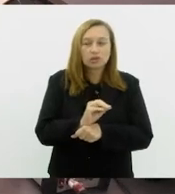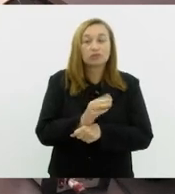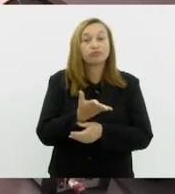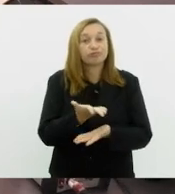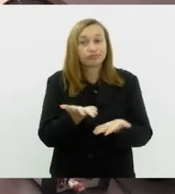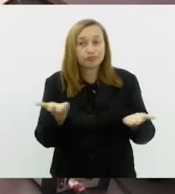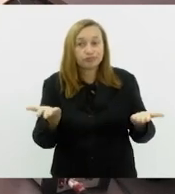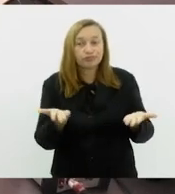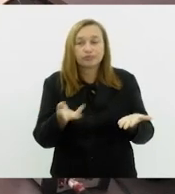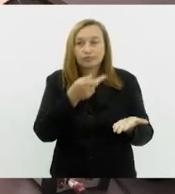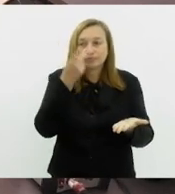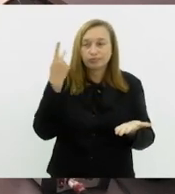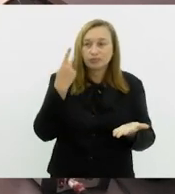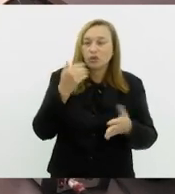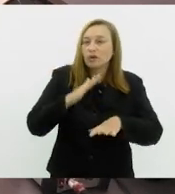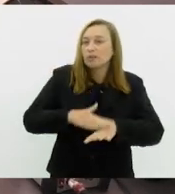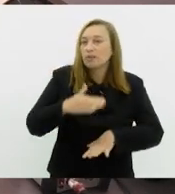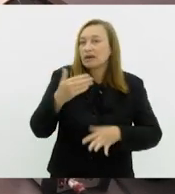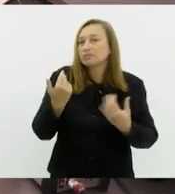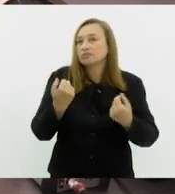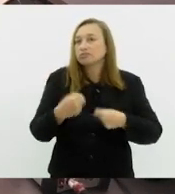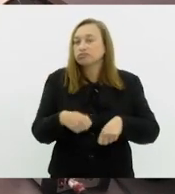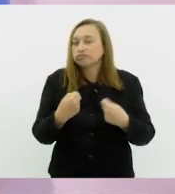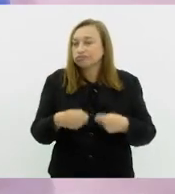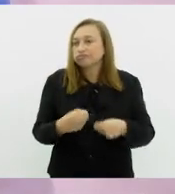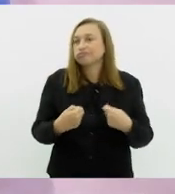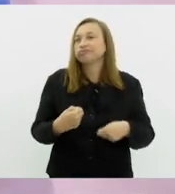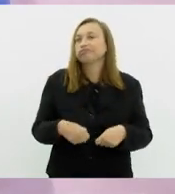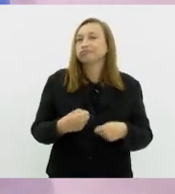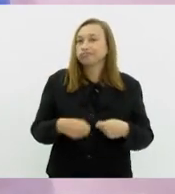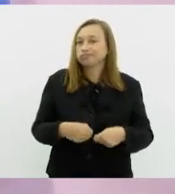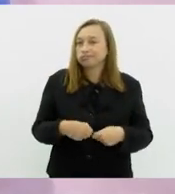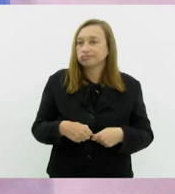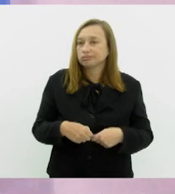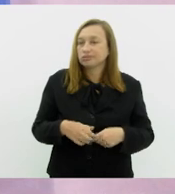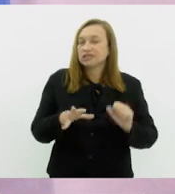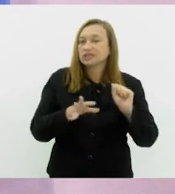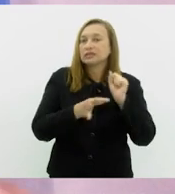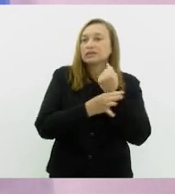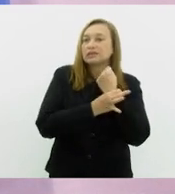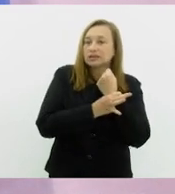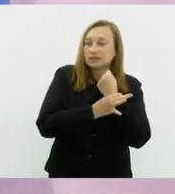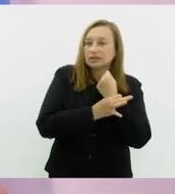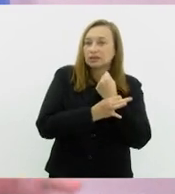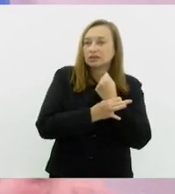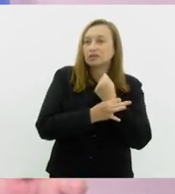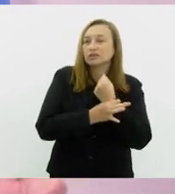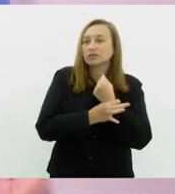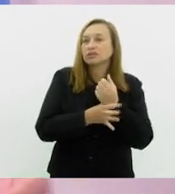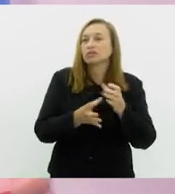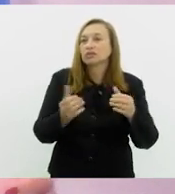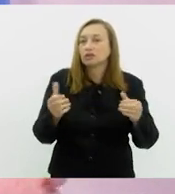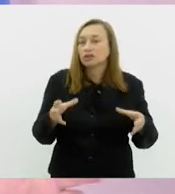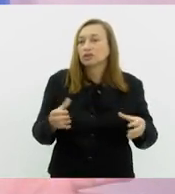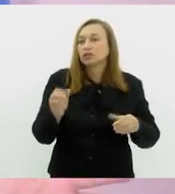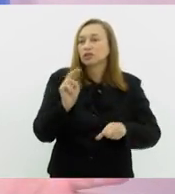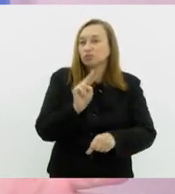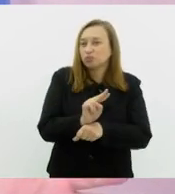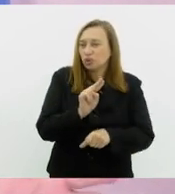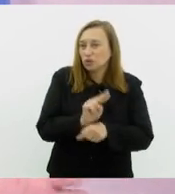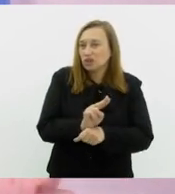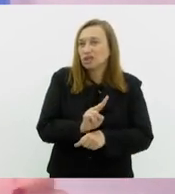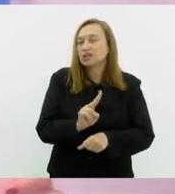as pessoas que mais necessitam, inclusive, de garantias de uma rede de proteção, de uma rede